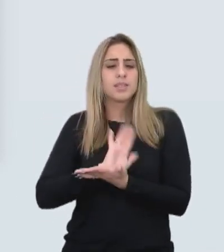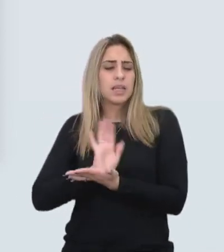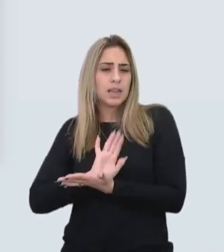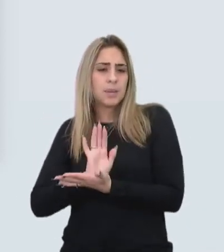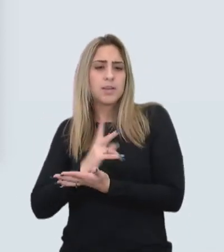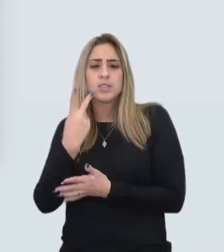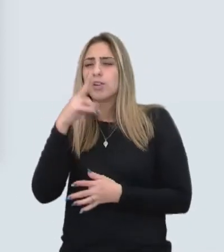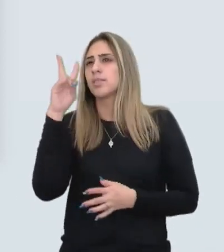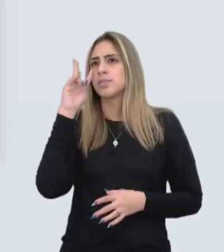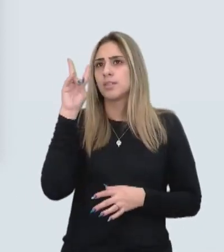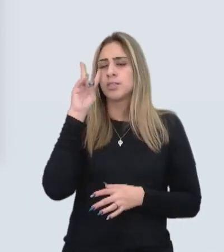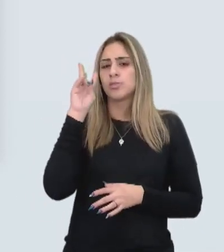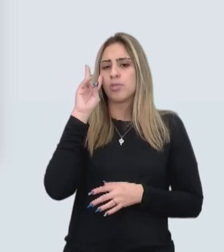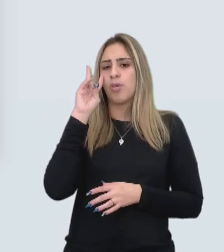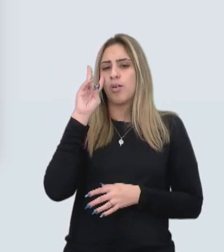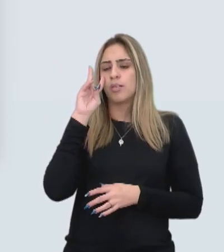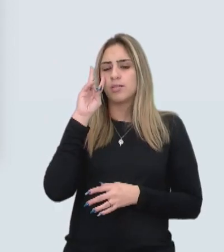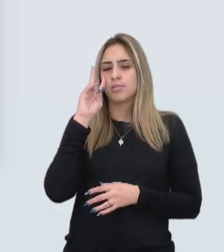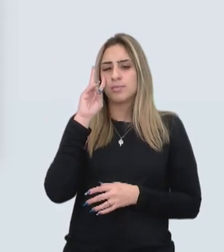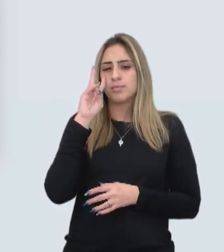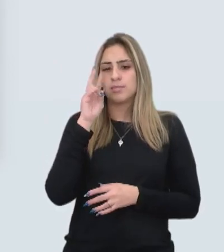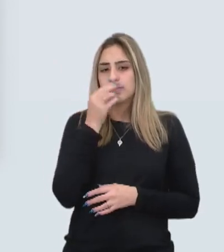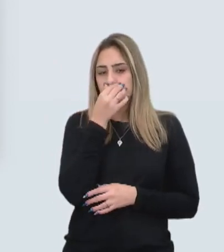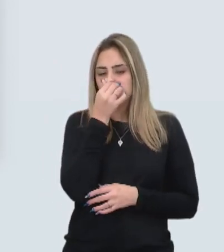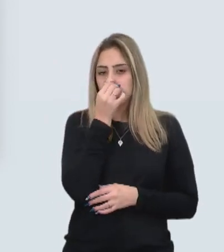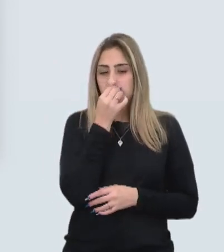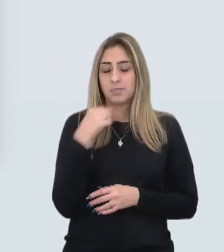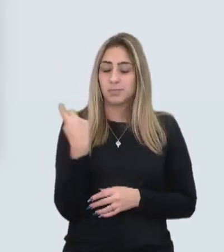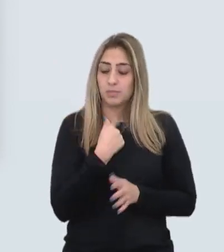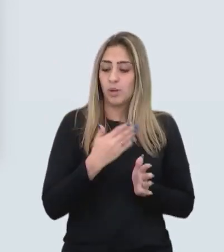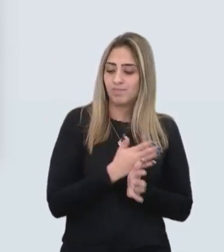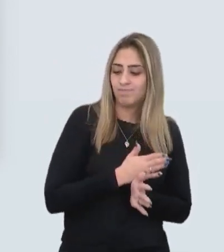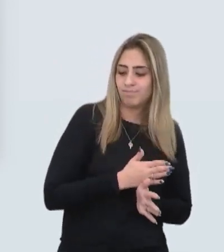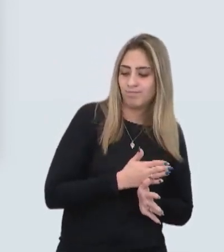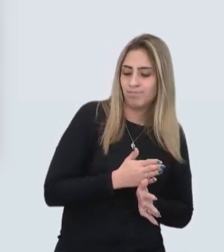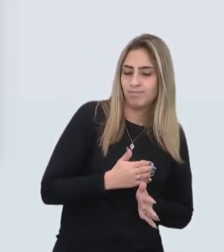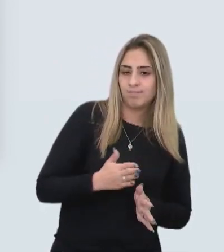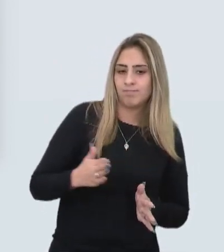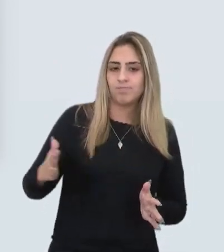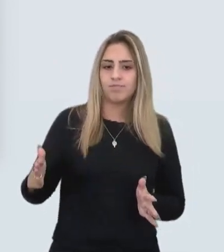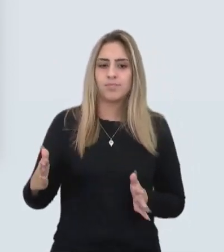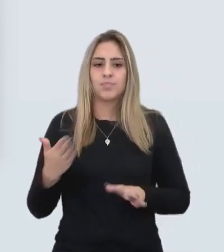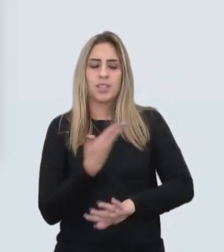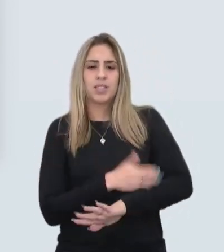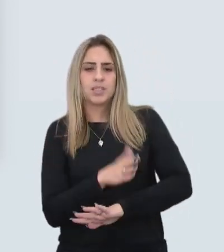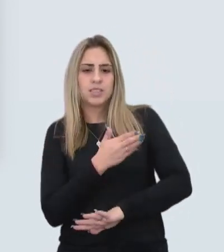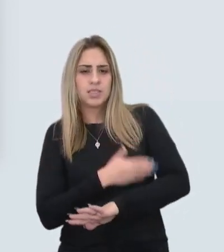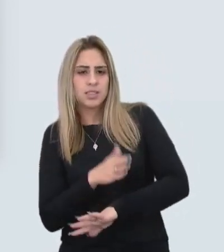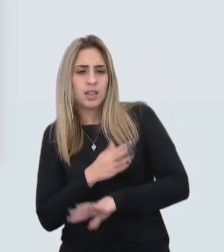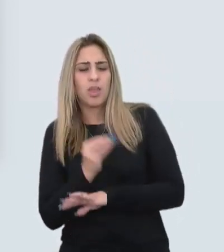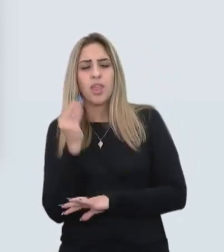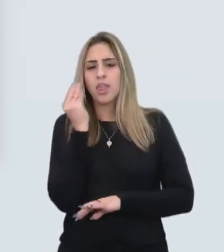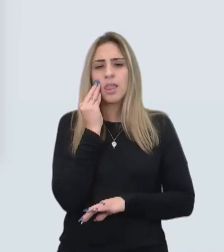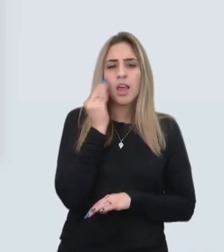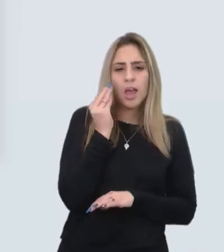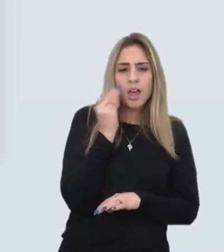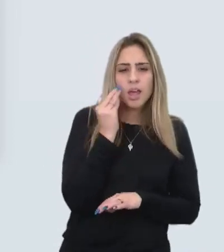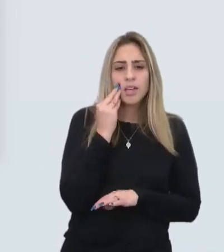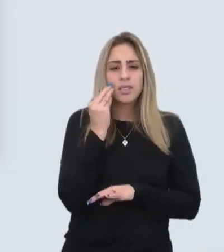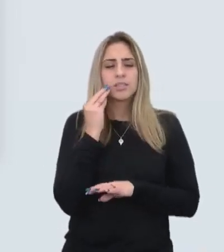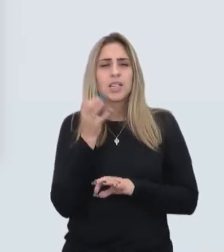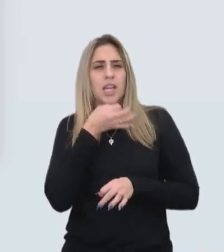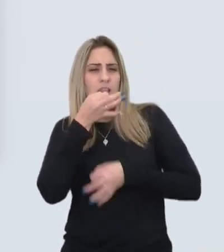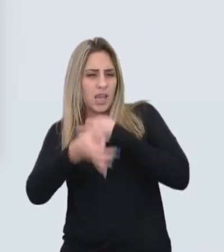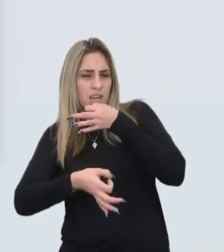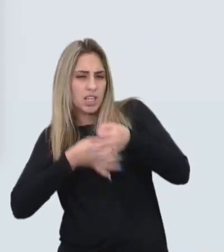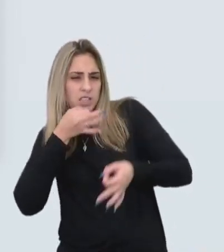suas histórias de horror que a gente passa nos sets, nos ensaios, nos castings, nas críticas,